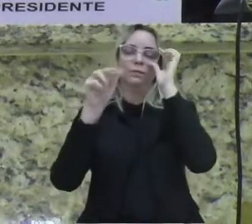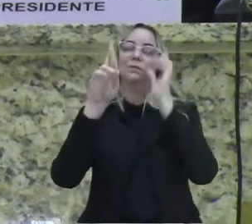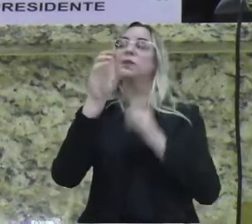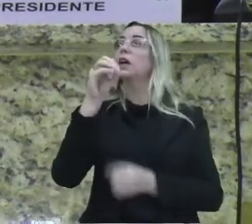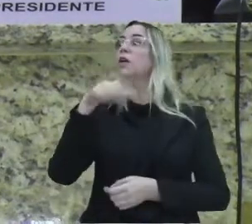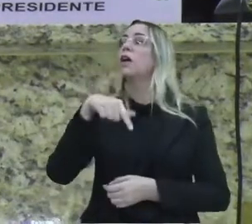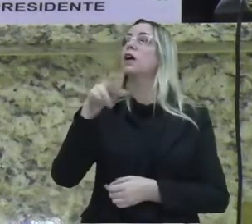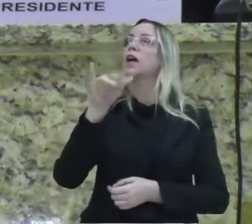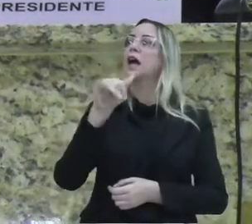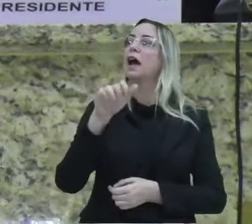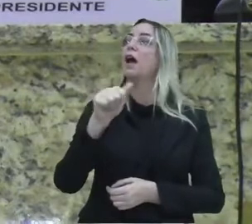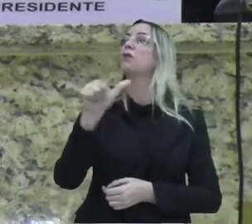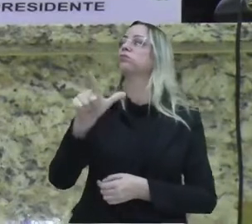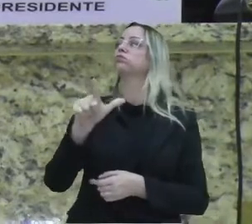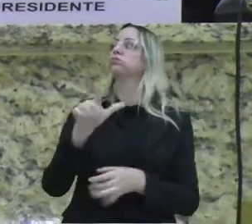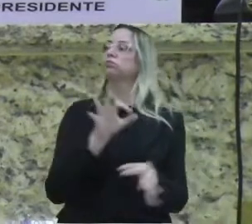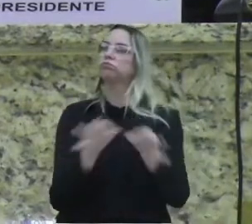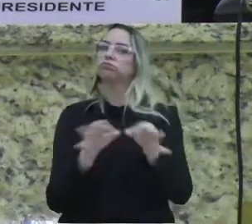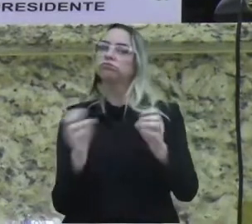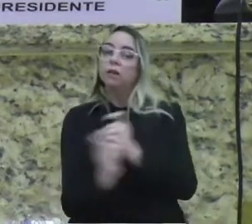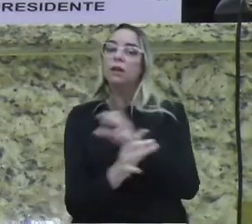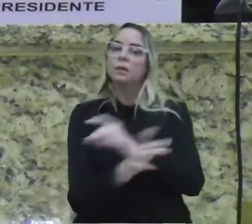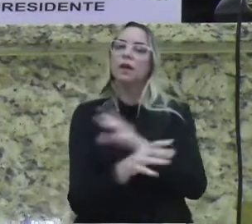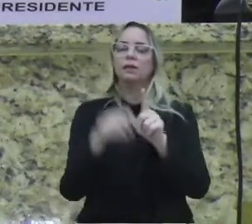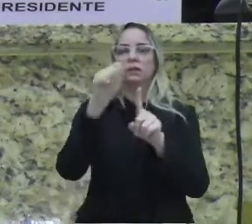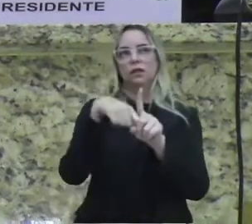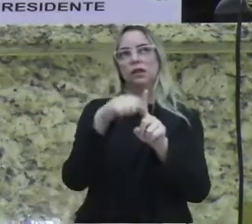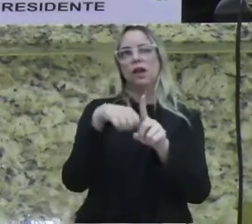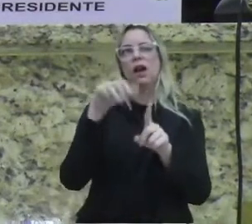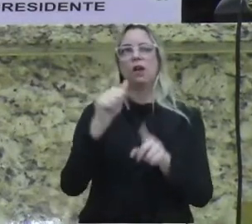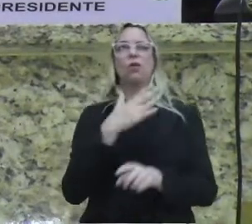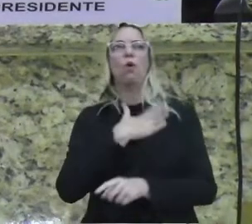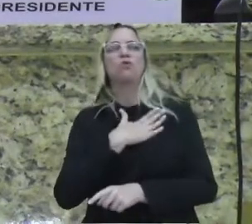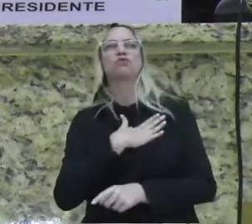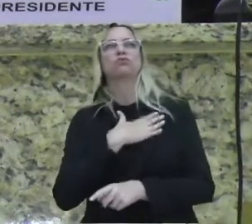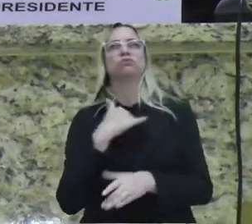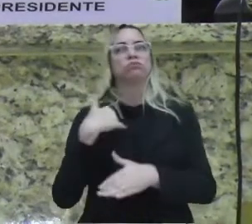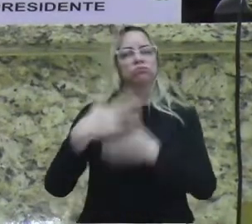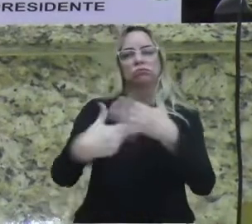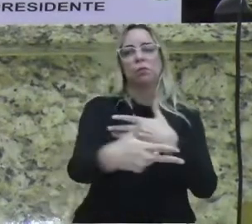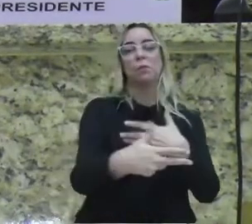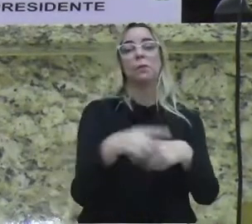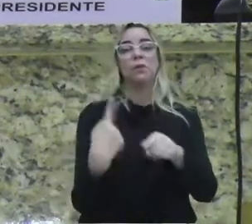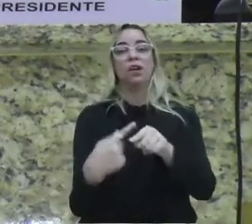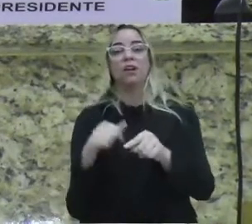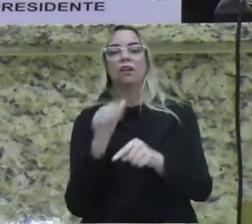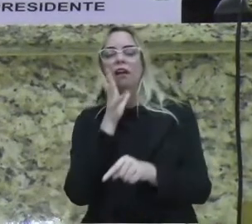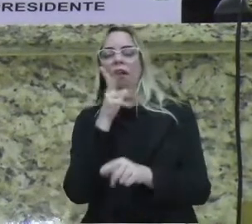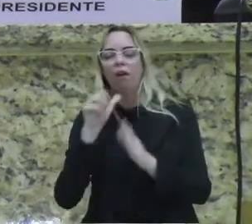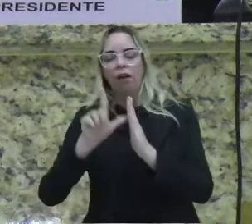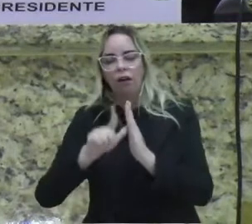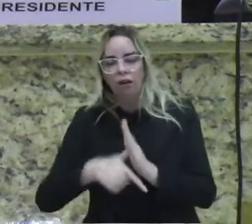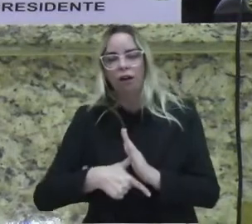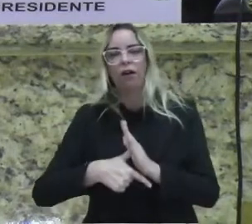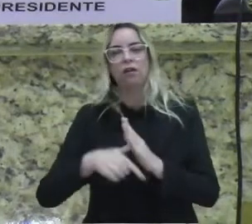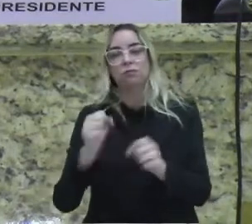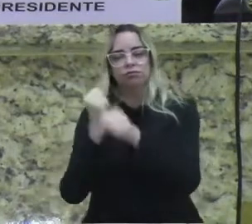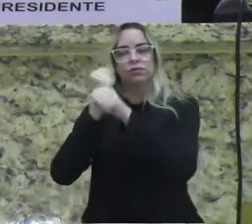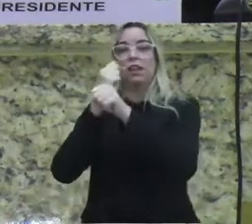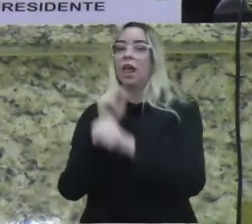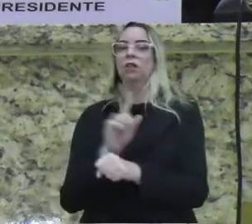reforma em agosto, por aí, porque não houve atraso na obra, houve aumento